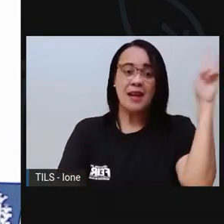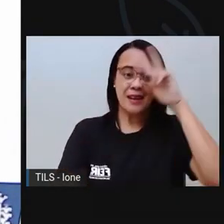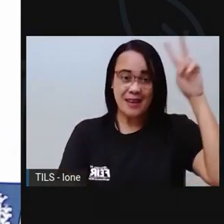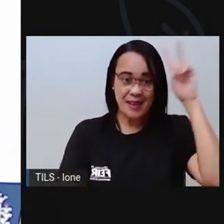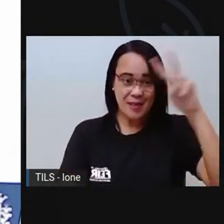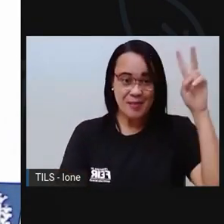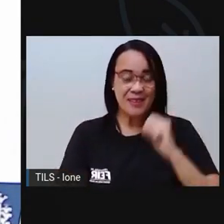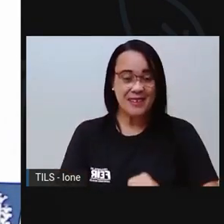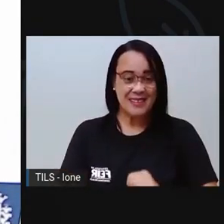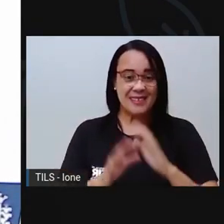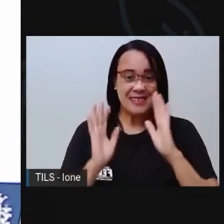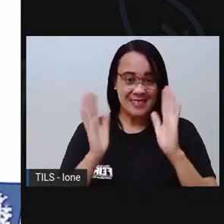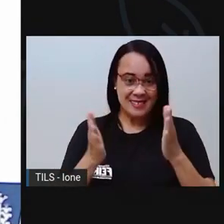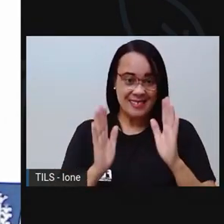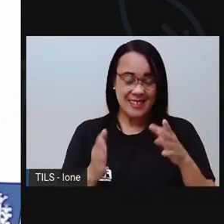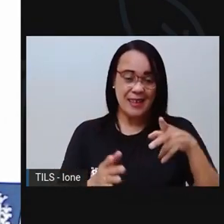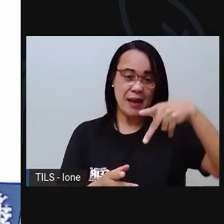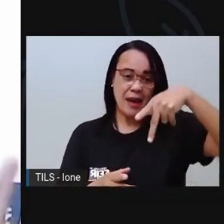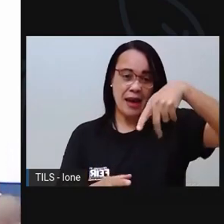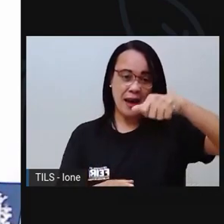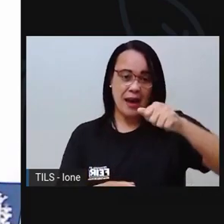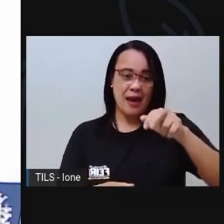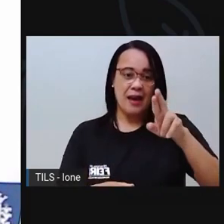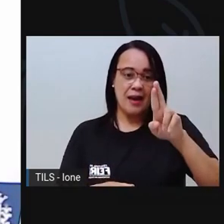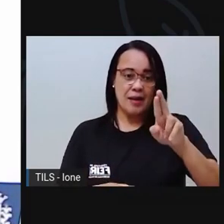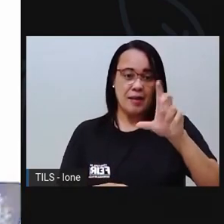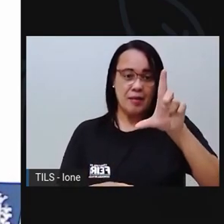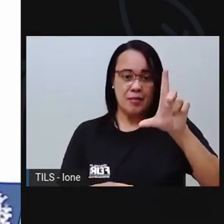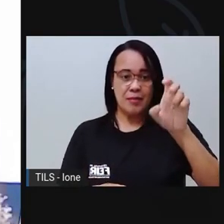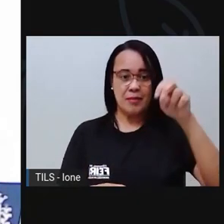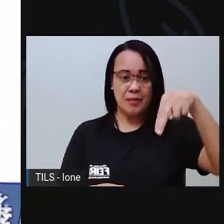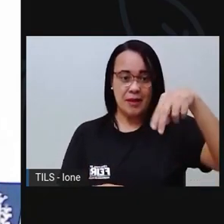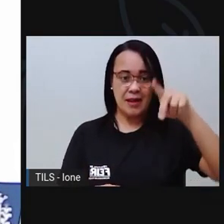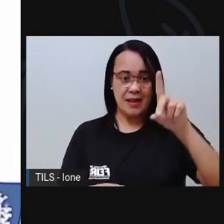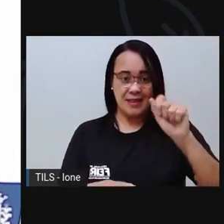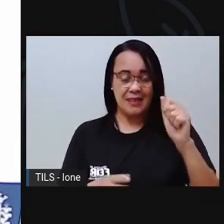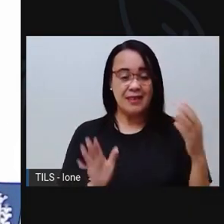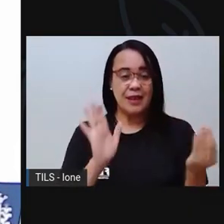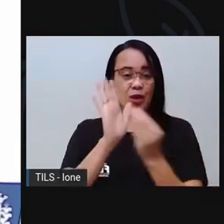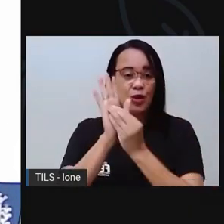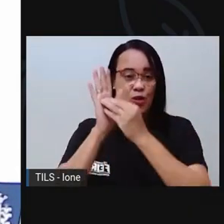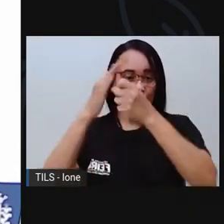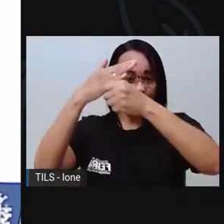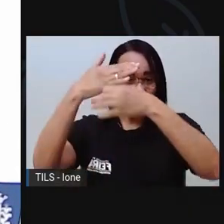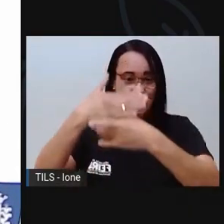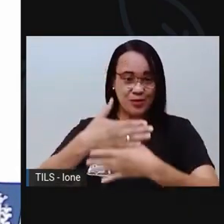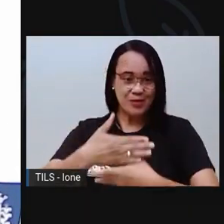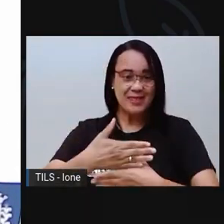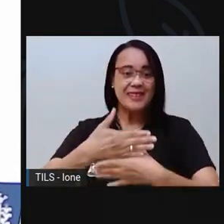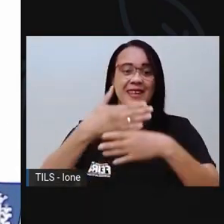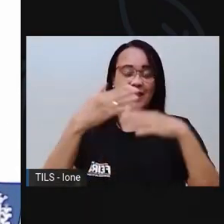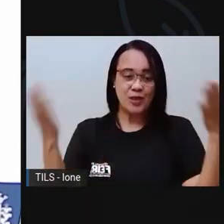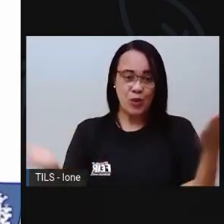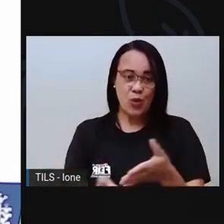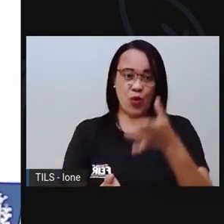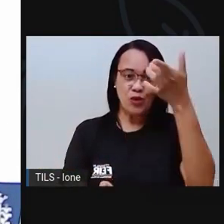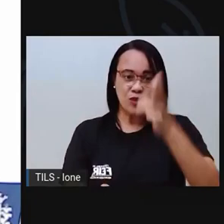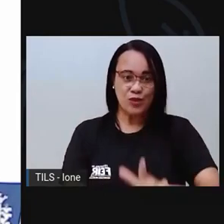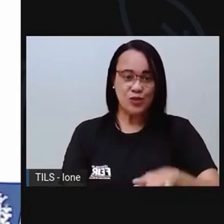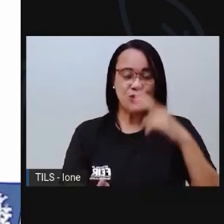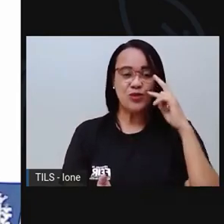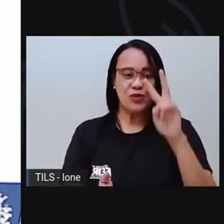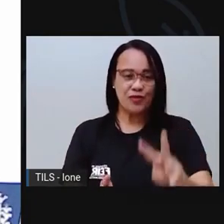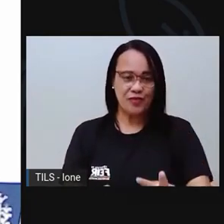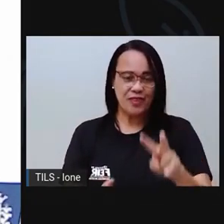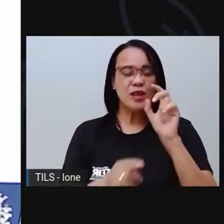parlenda? Quem aí lembra o que é uma parlenda? Coloca aí nos comentários. Eu lembro, para eu sei. Então vamos lá, a gente vai rever o que é uma